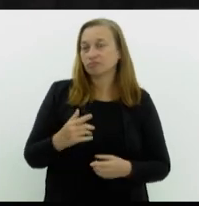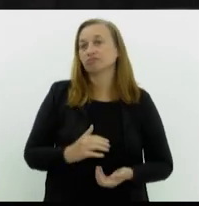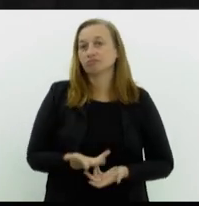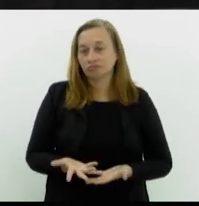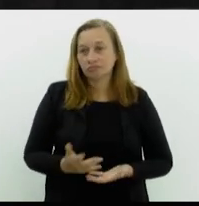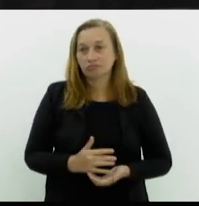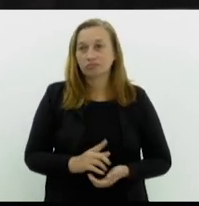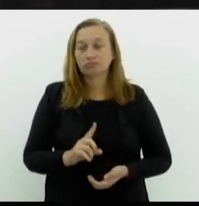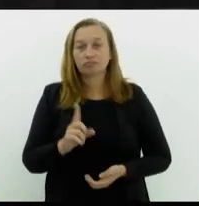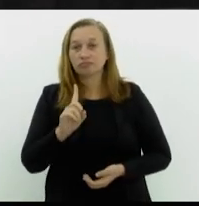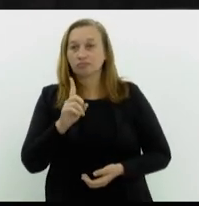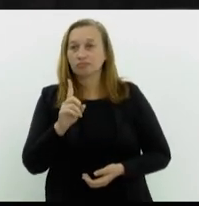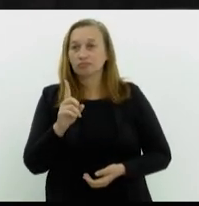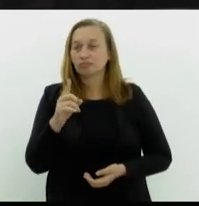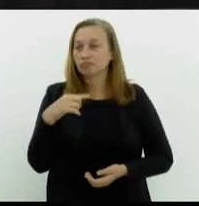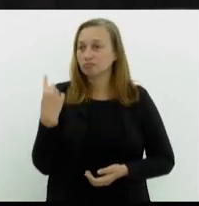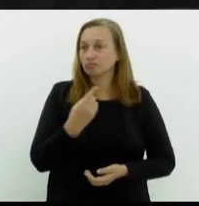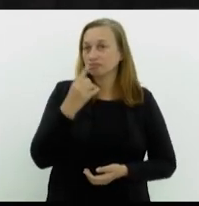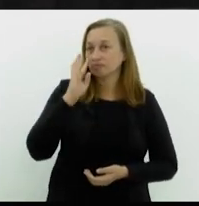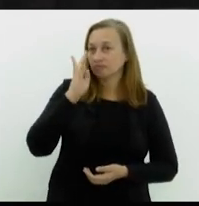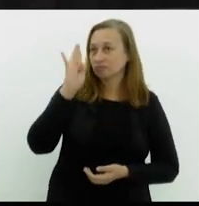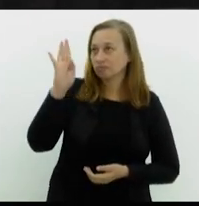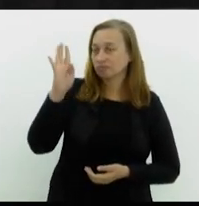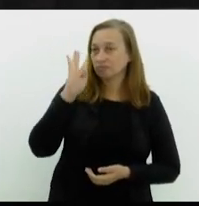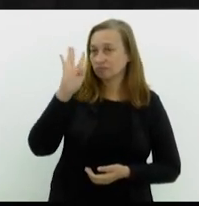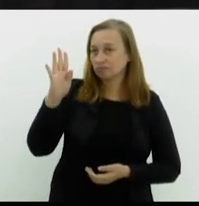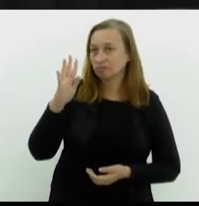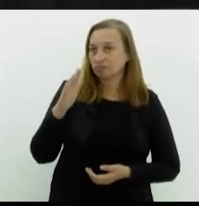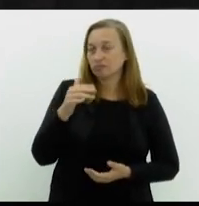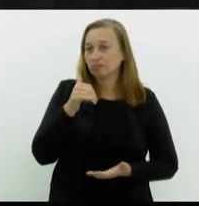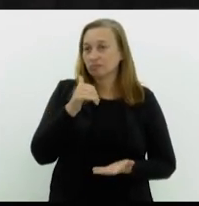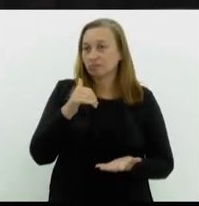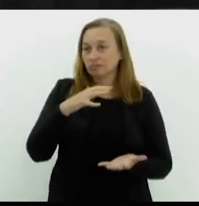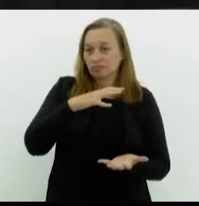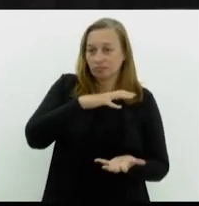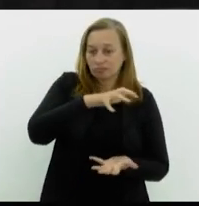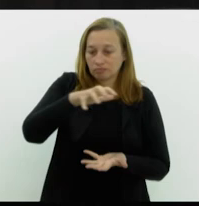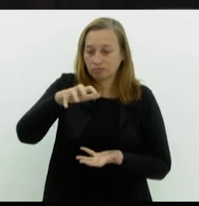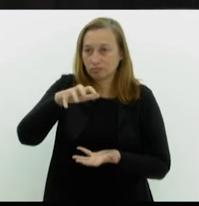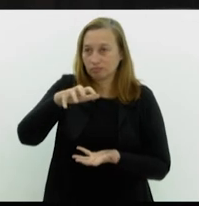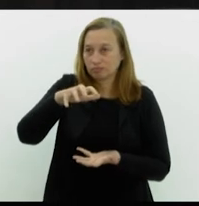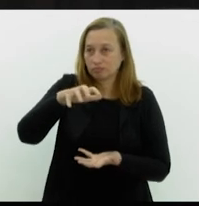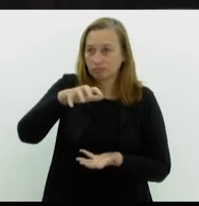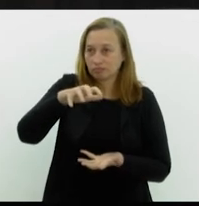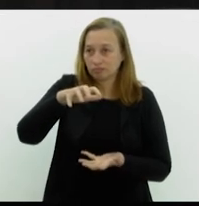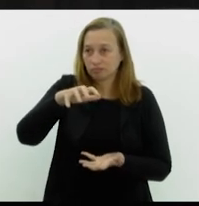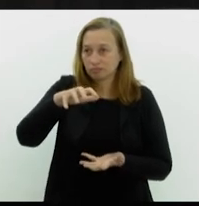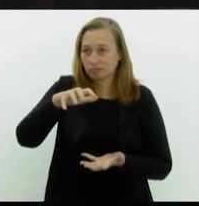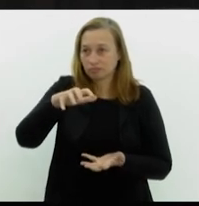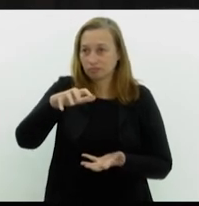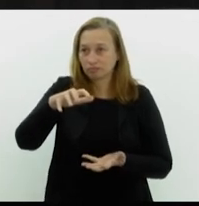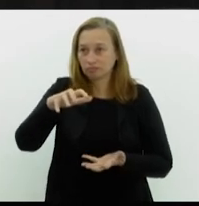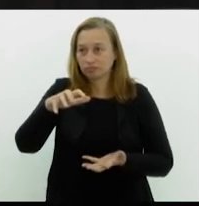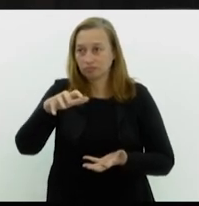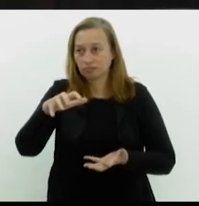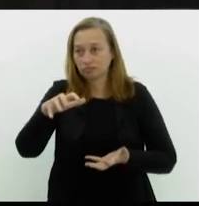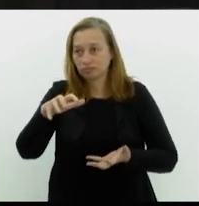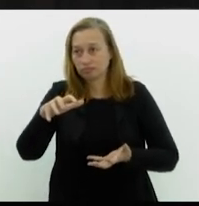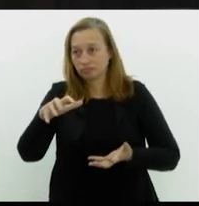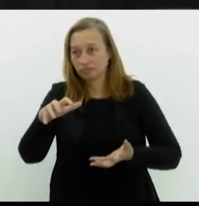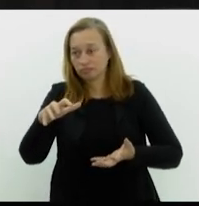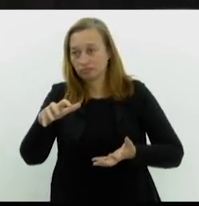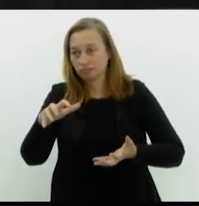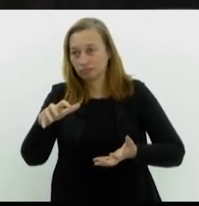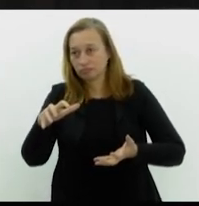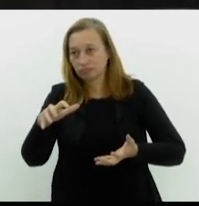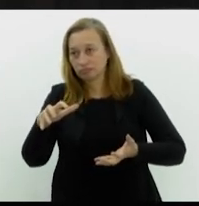nós imaginamos, que a Terra não gira em torno do Sol de forma